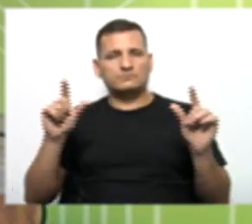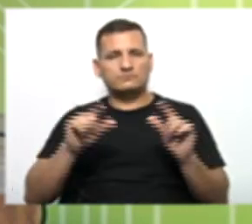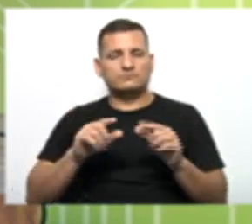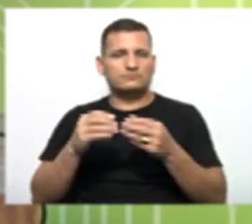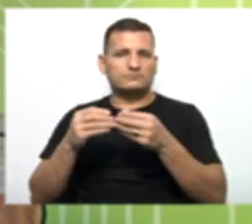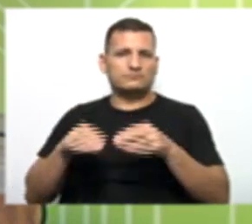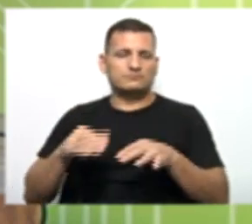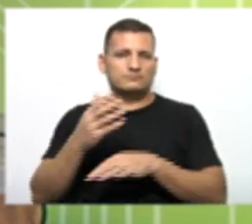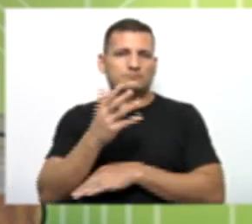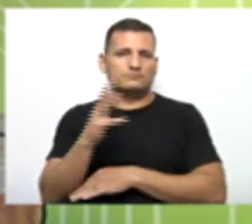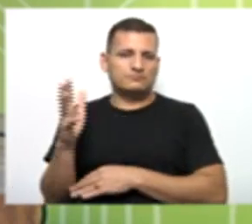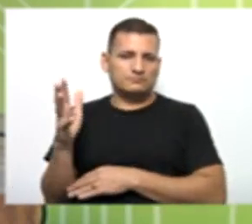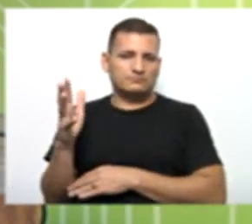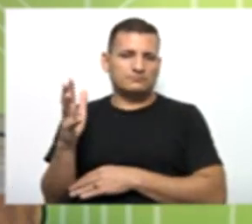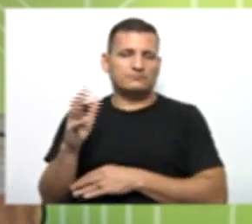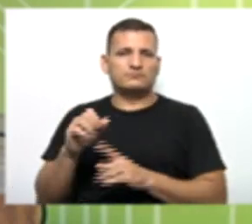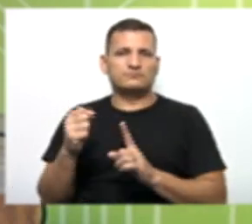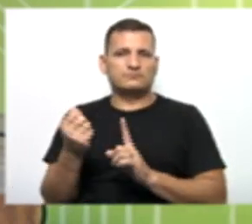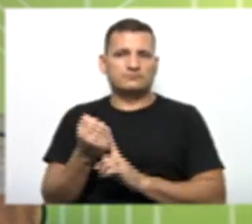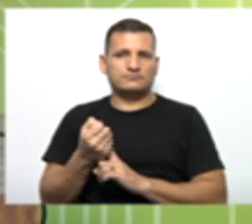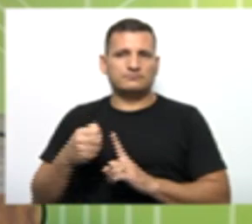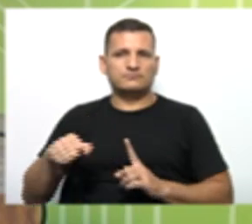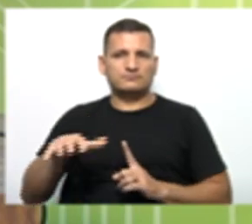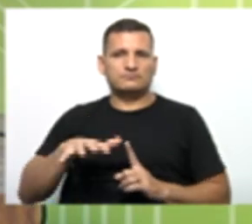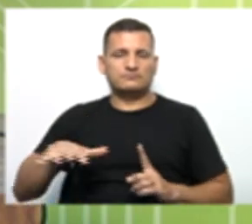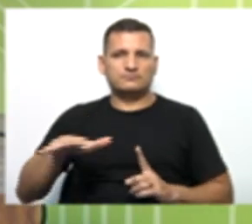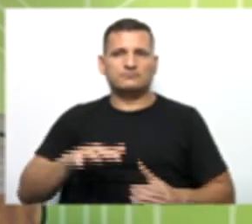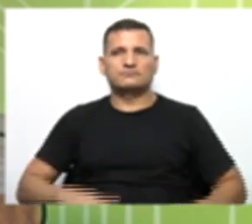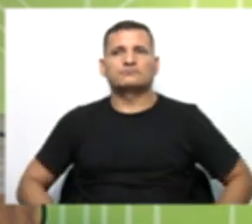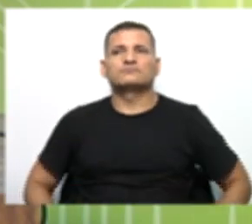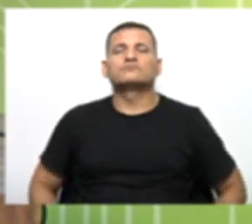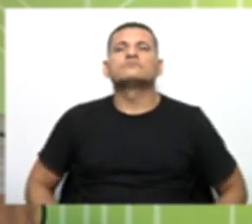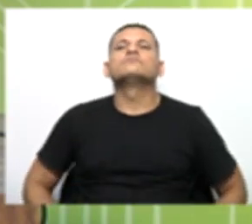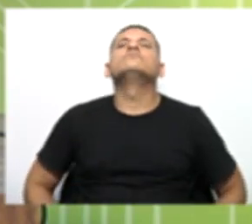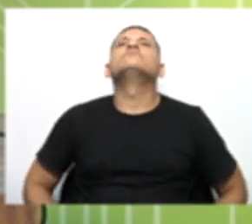ambientais sobre o ambiente e a sociedade.